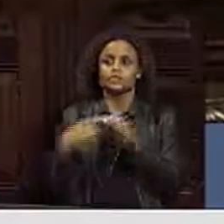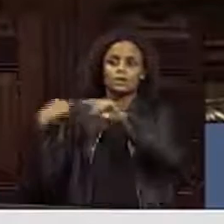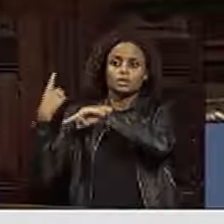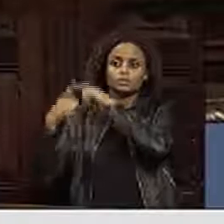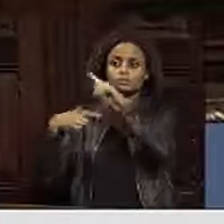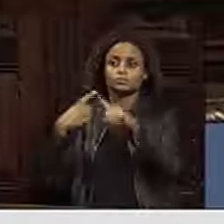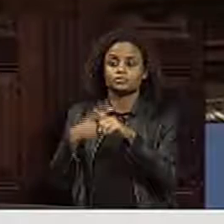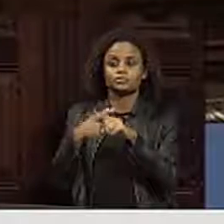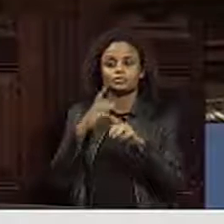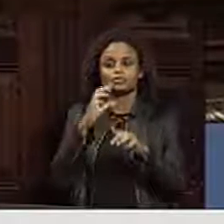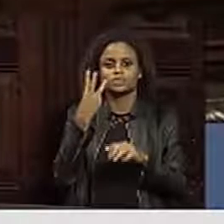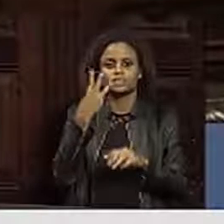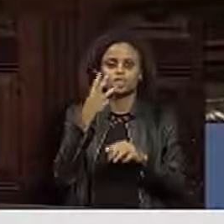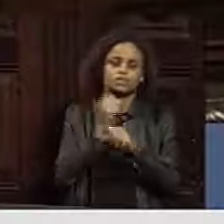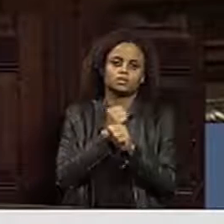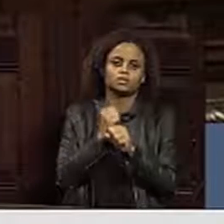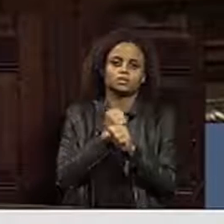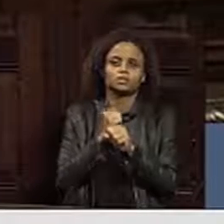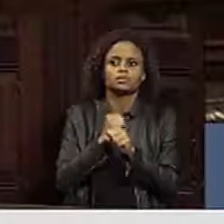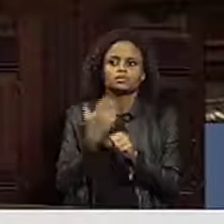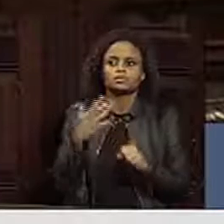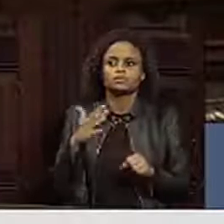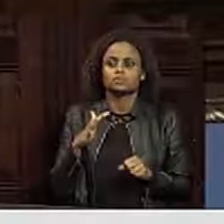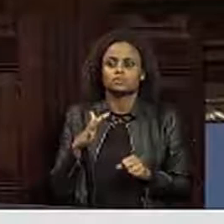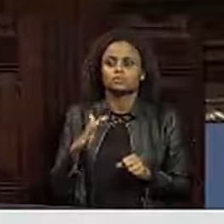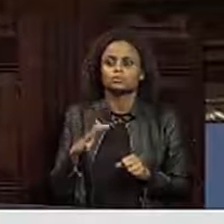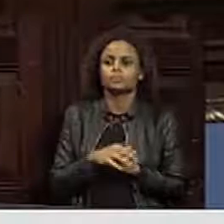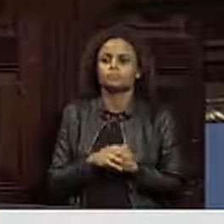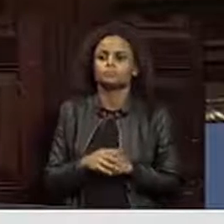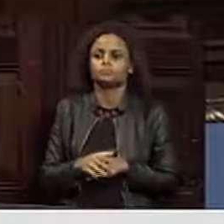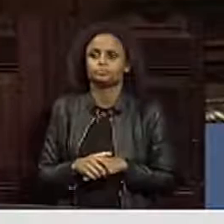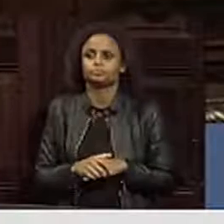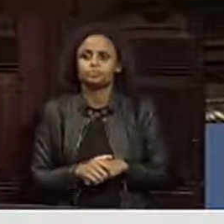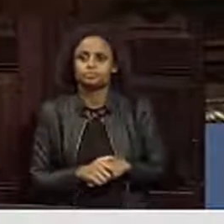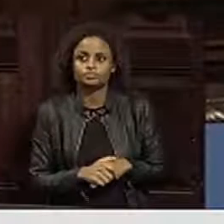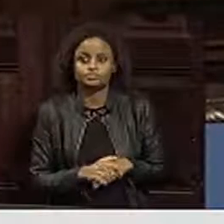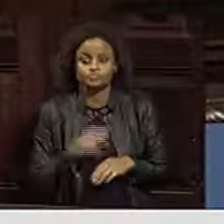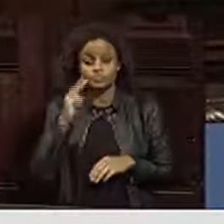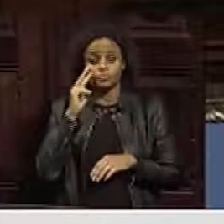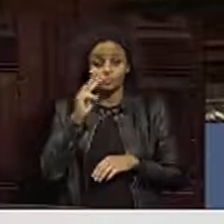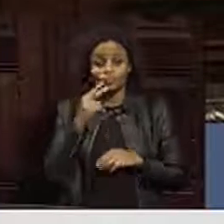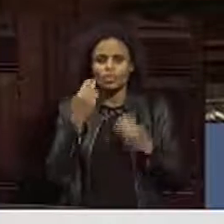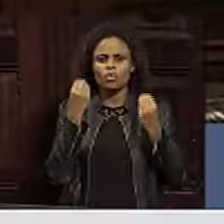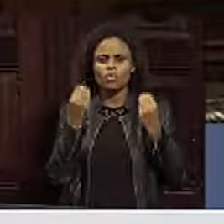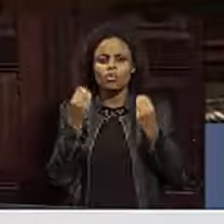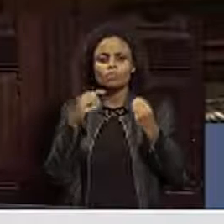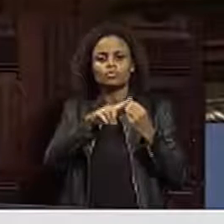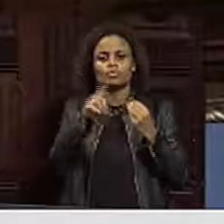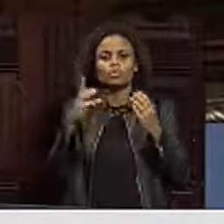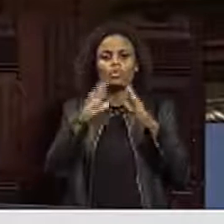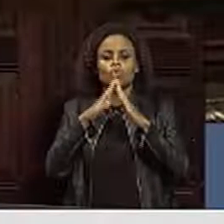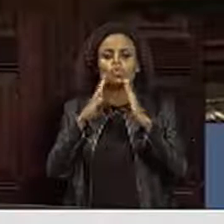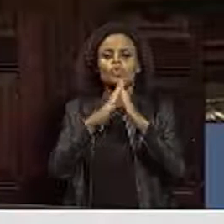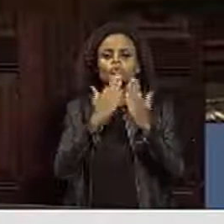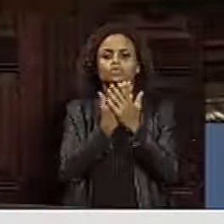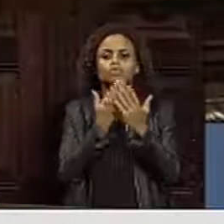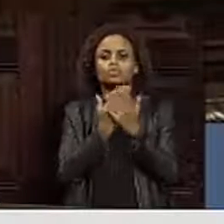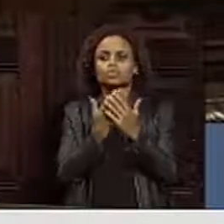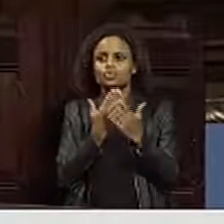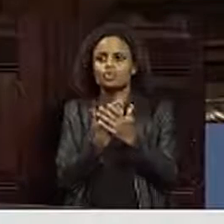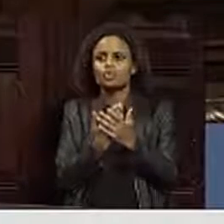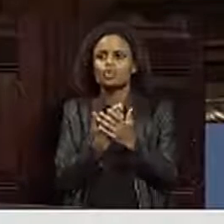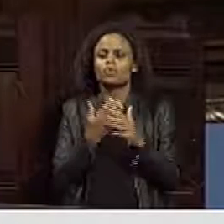Educação, a grande desgraça que se abateu sobre as escolas de ensino médio do Estado.